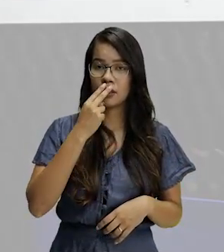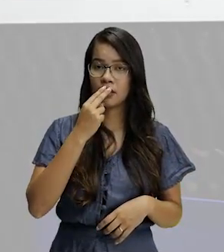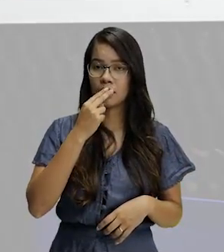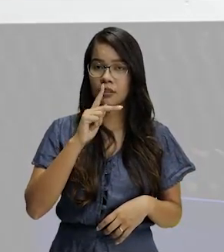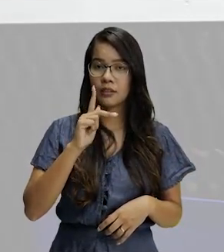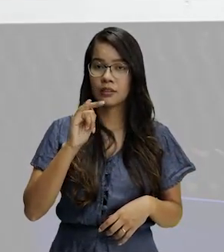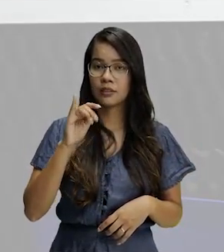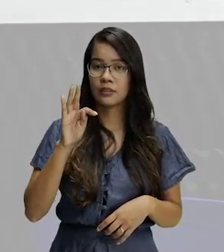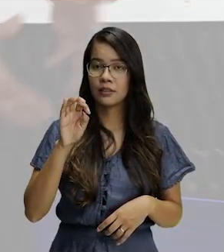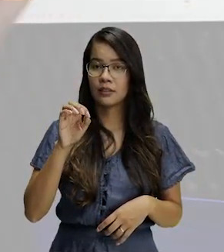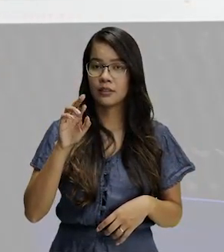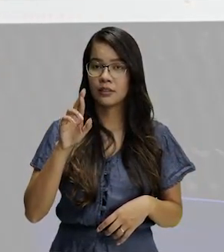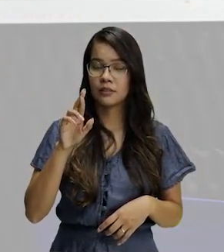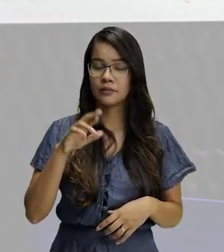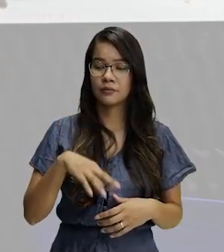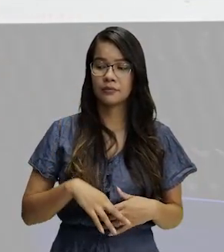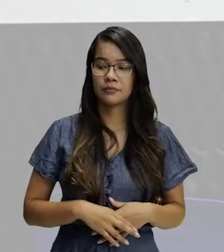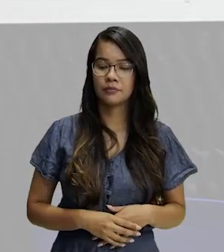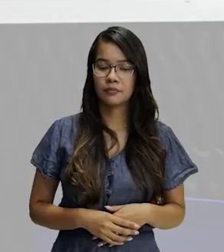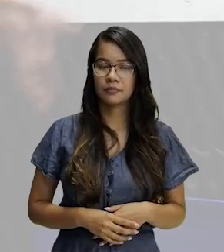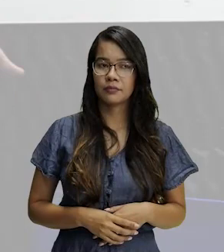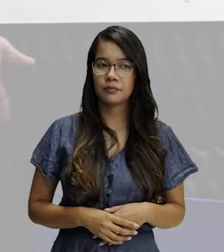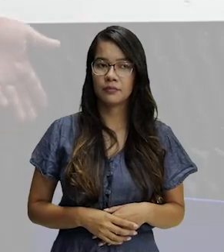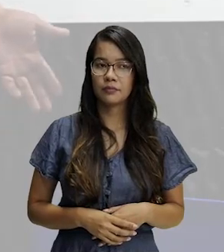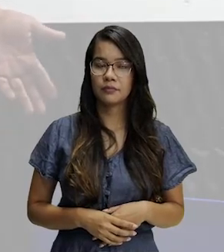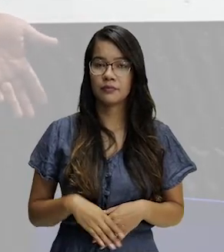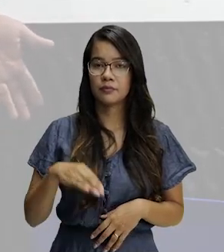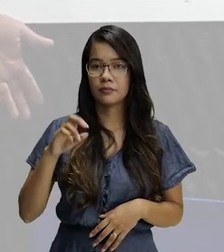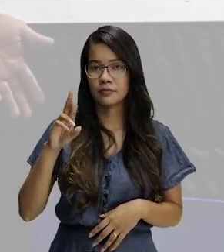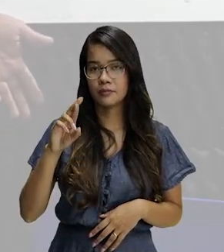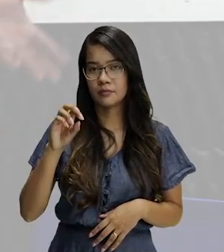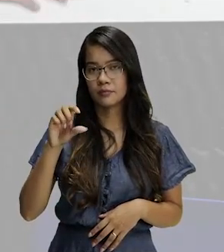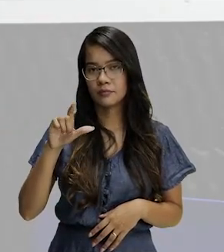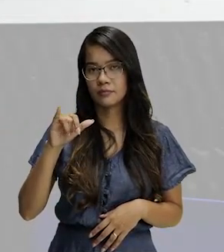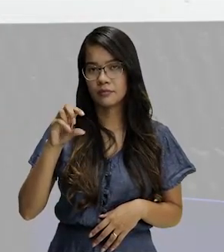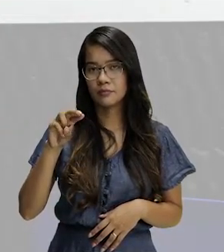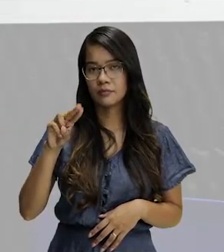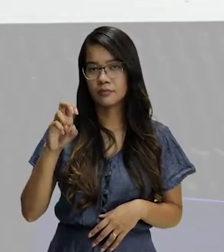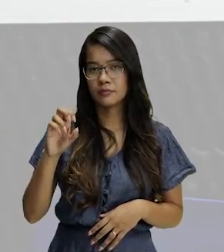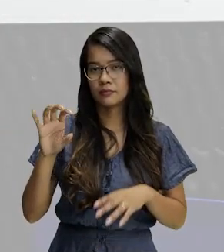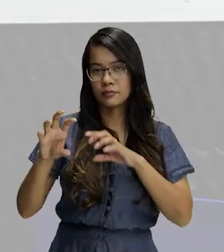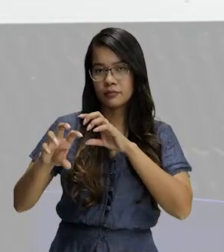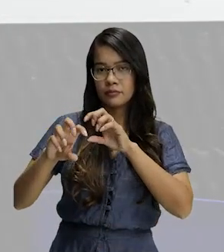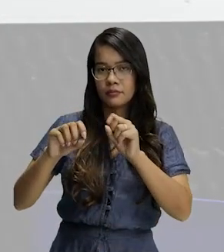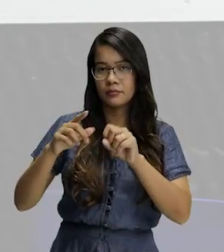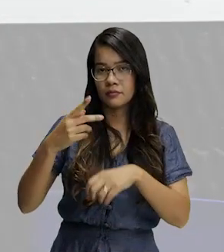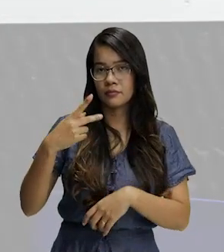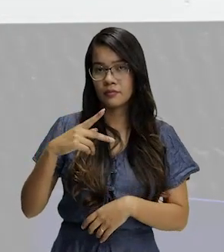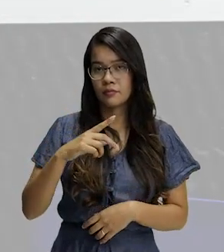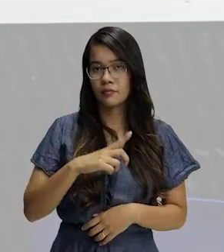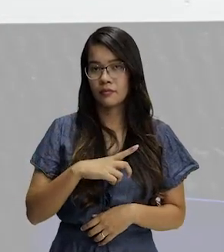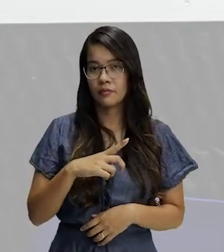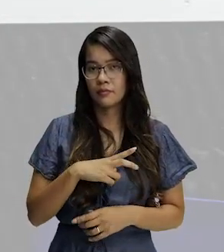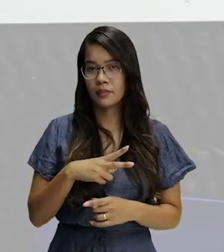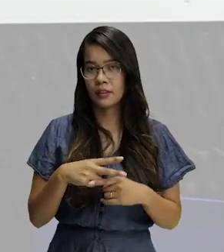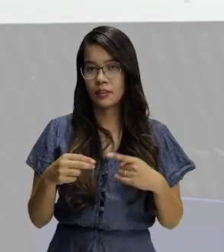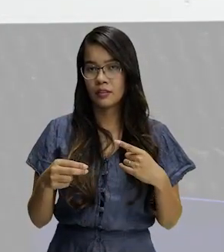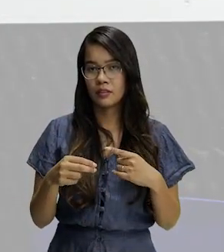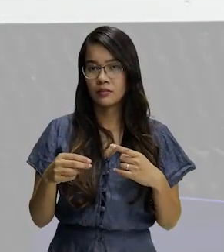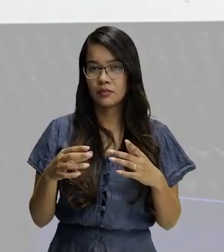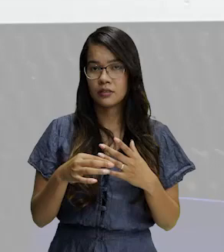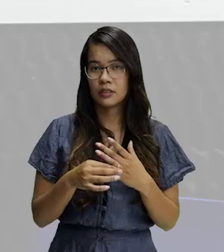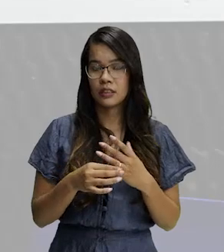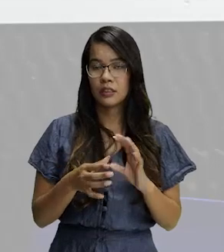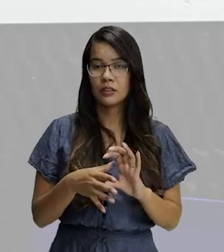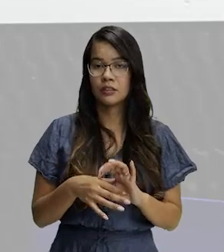A Berlim é invadida pelos aliados, pelos soviéticos, e você tem a vitória dos aliados na Segunda Guerra